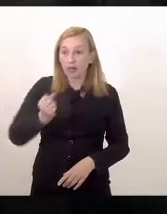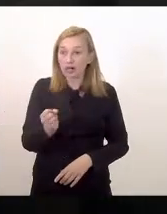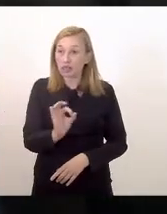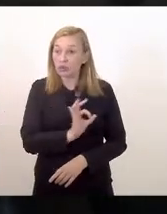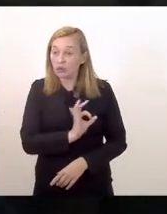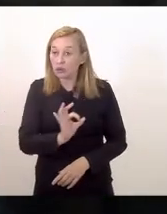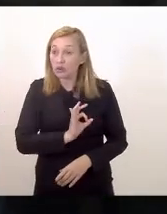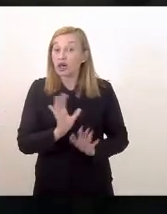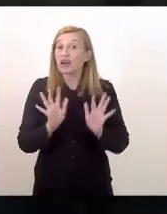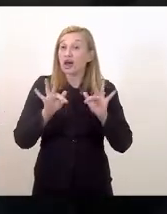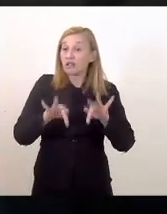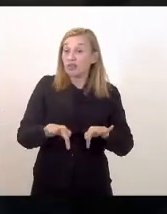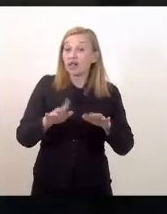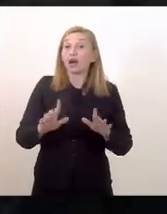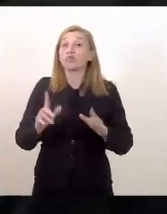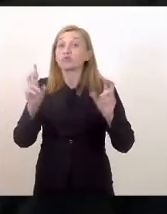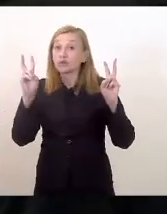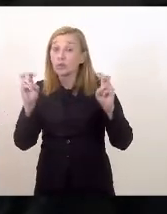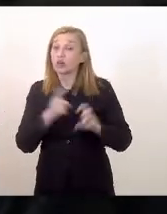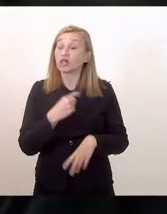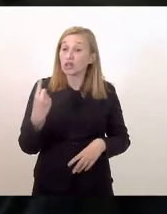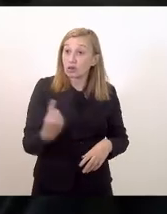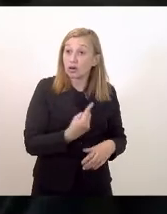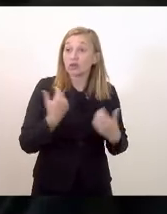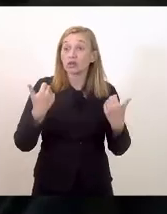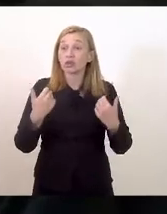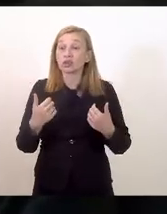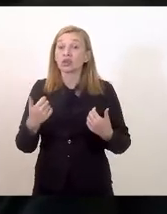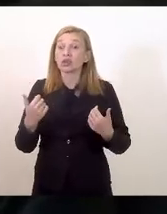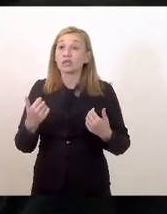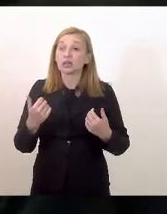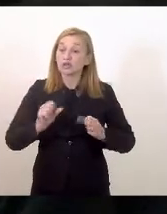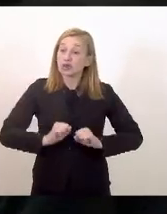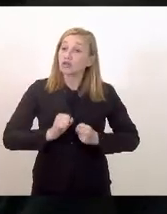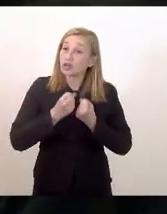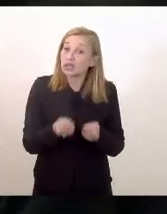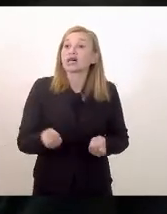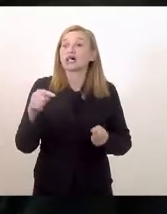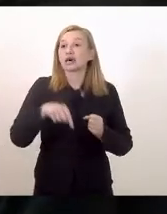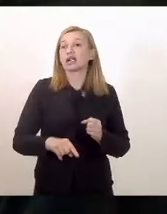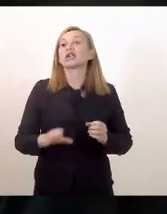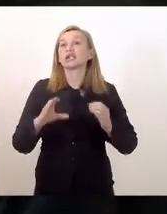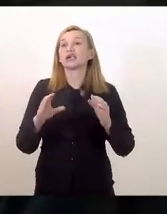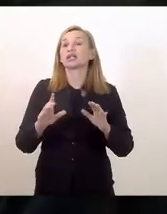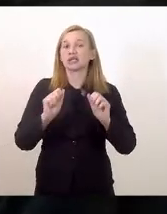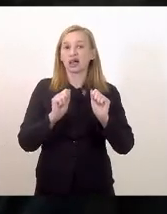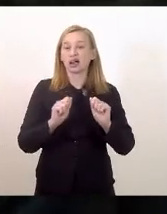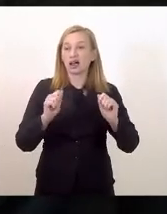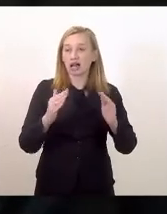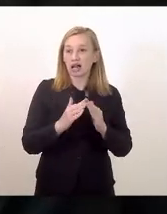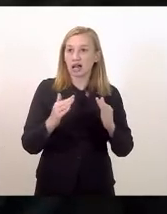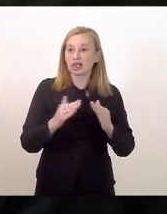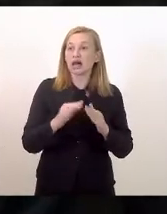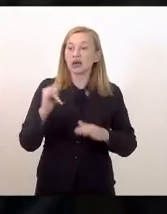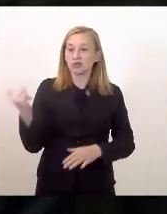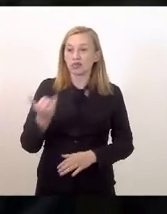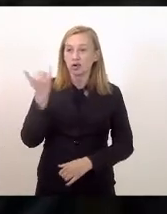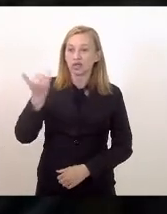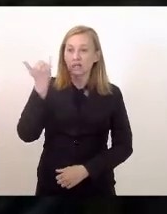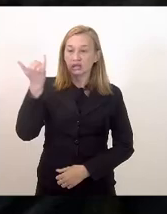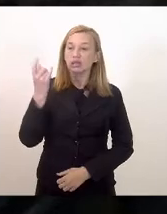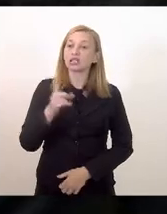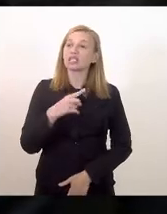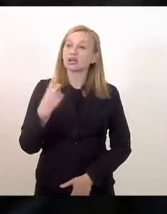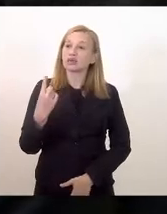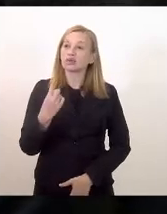Enfim, esse é um tema que nós temos nos debruçado aqui na Assembleia Legislativa, então é fundamental que a gente